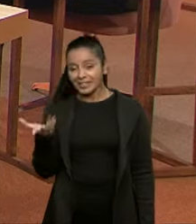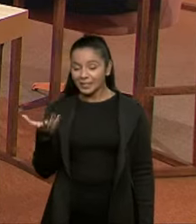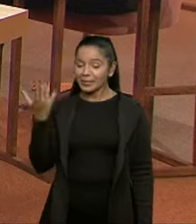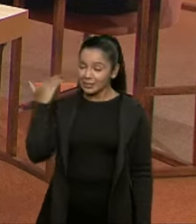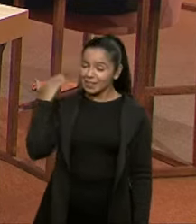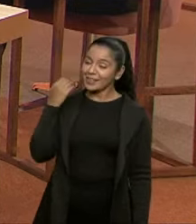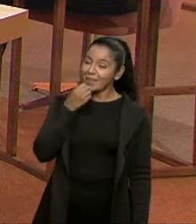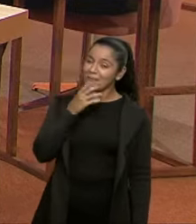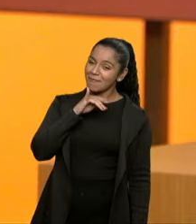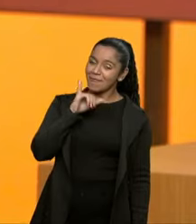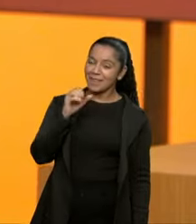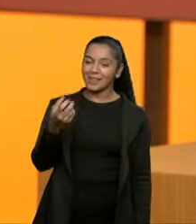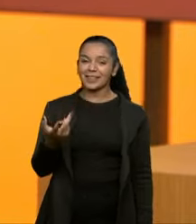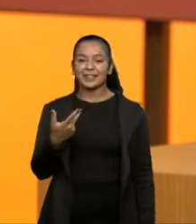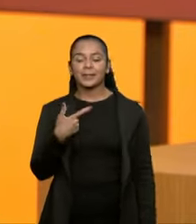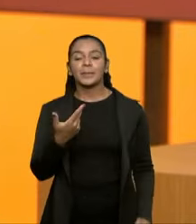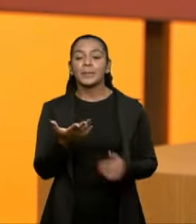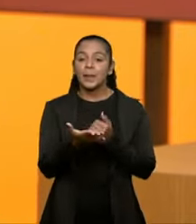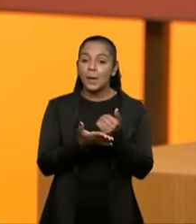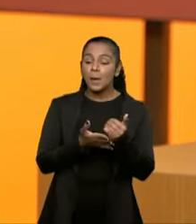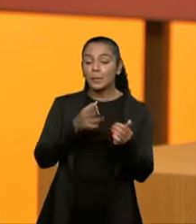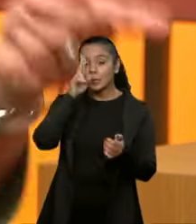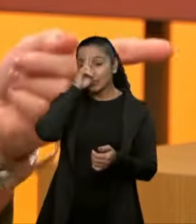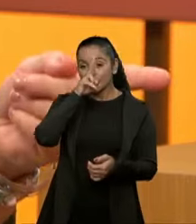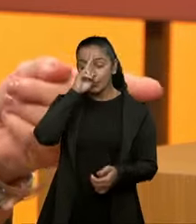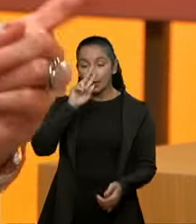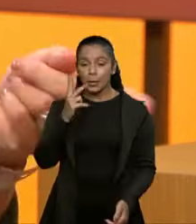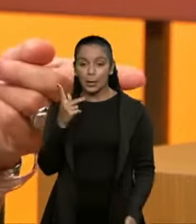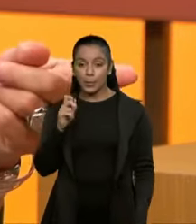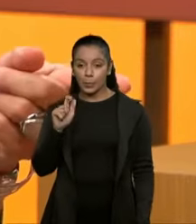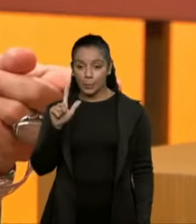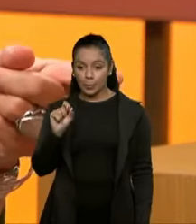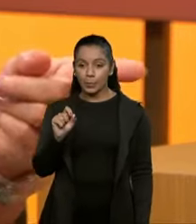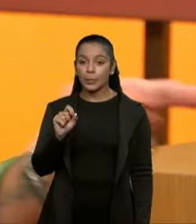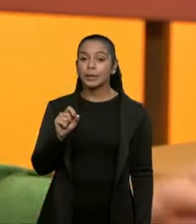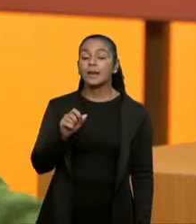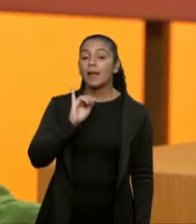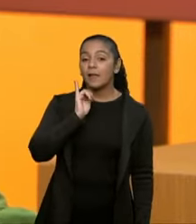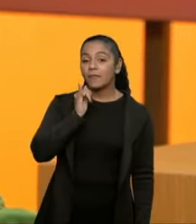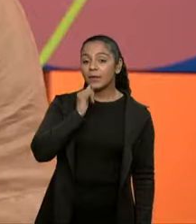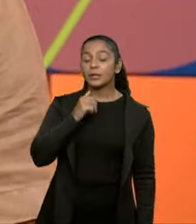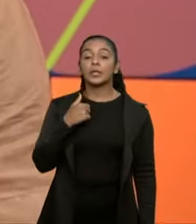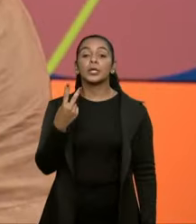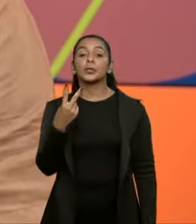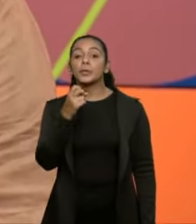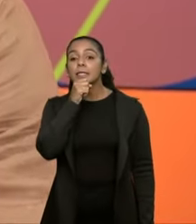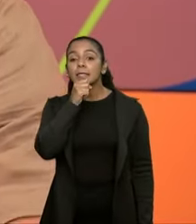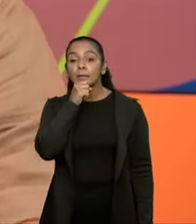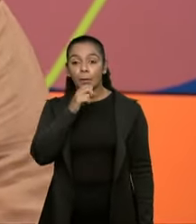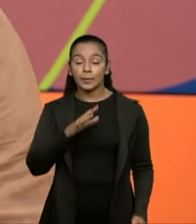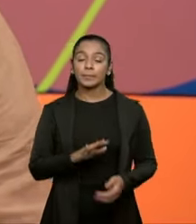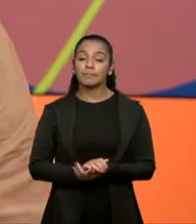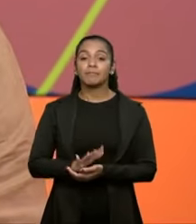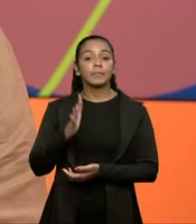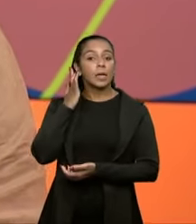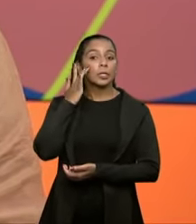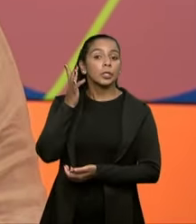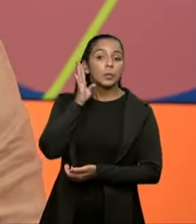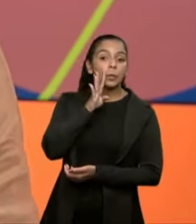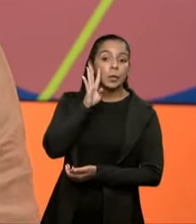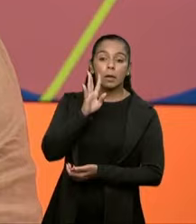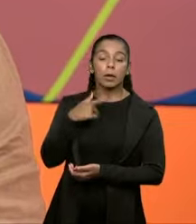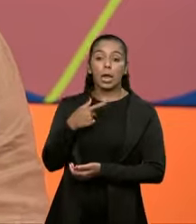fui bom nisso. Agora, a gente, quando começou essa história do pai do Hugo, você estava contando uma história das duas senhoras, perdão. E aí eu achei muito bacana quando